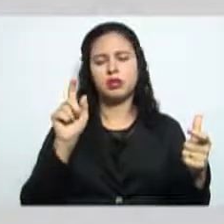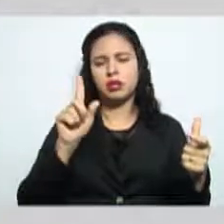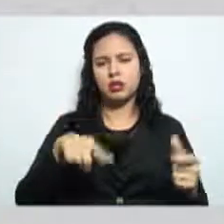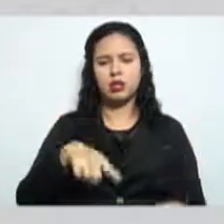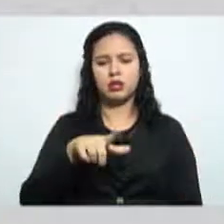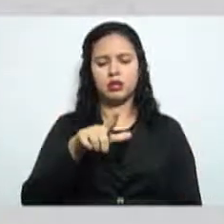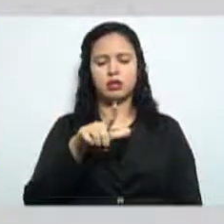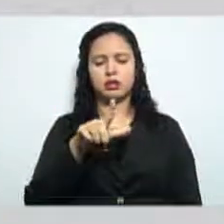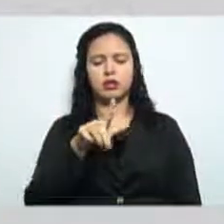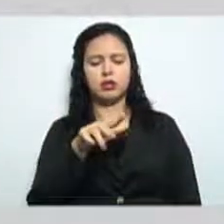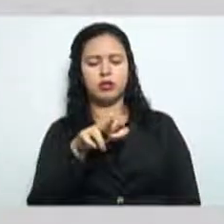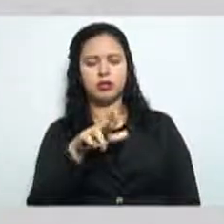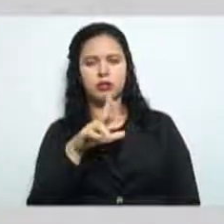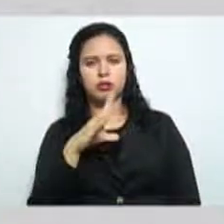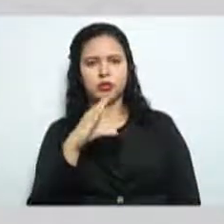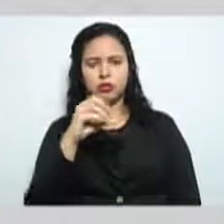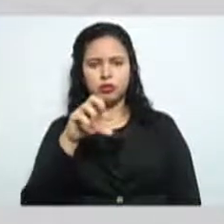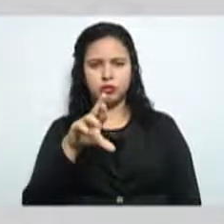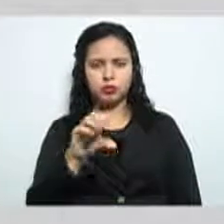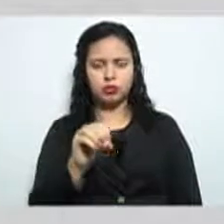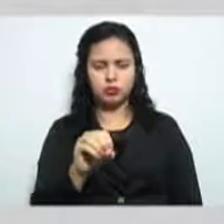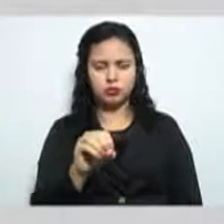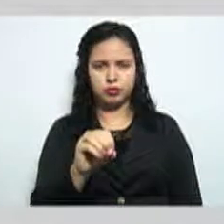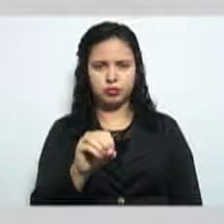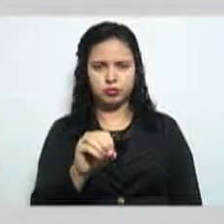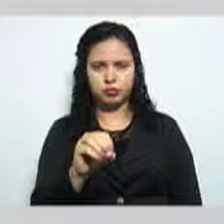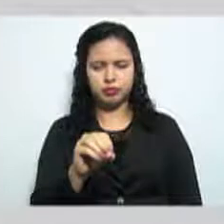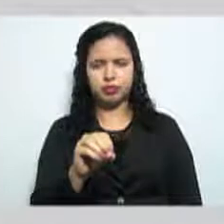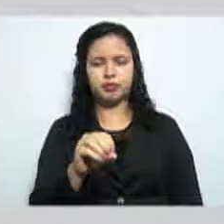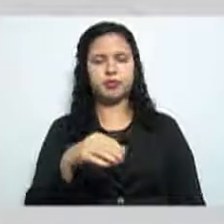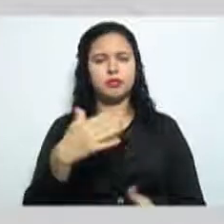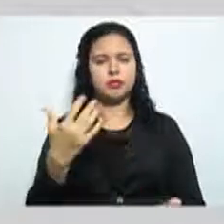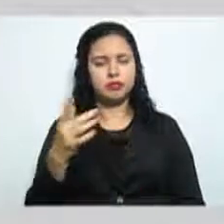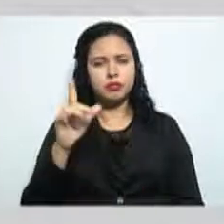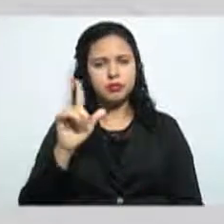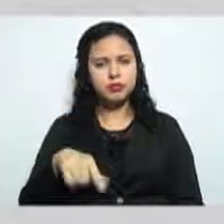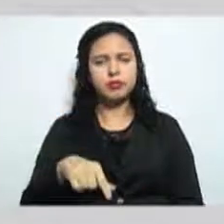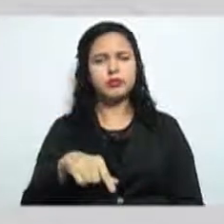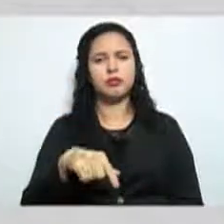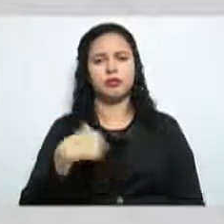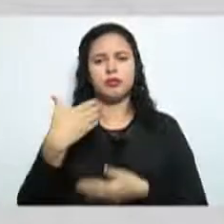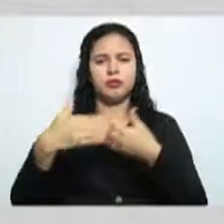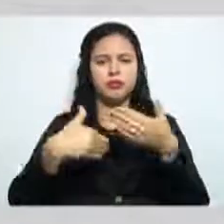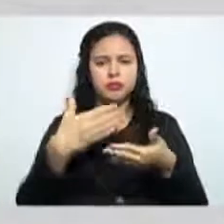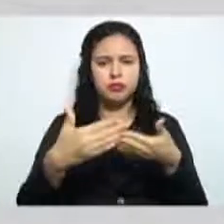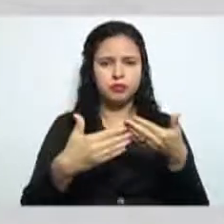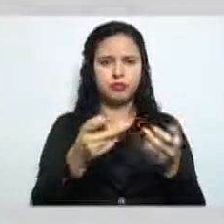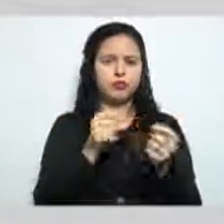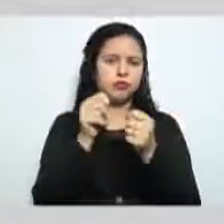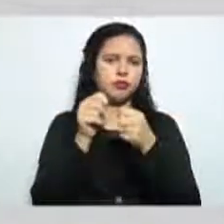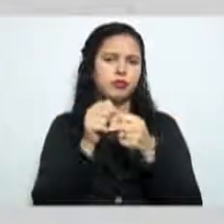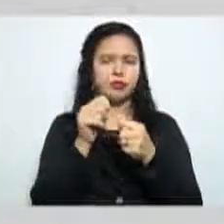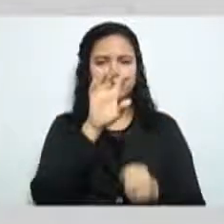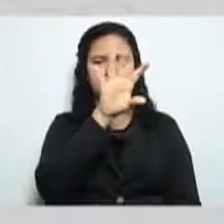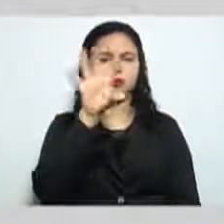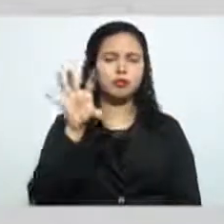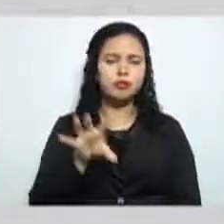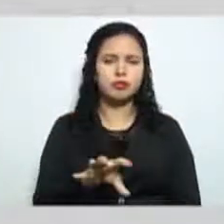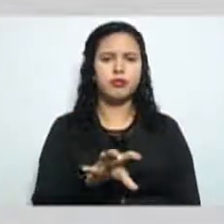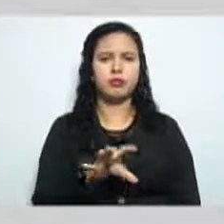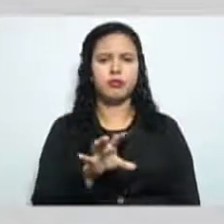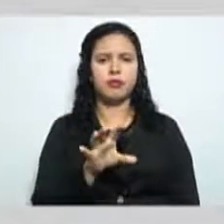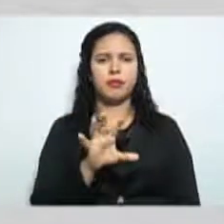lucros. E a maximização dos lucros ela é um motor para o desenvolvimento econômico regional. Os processos produtivos estão